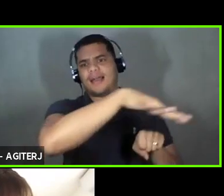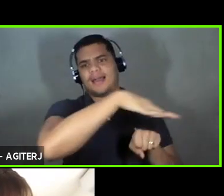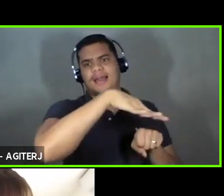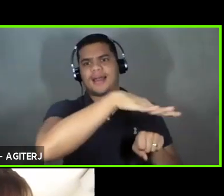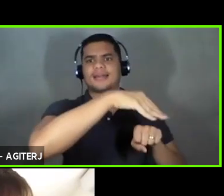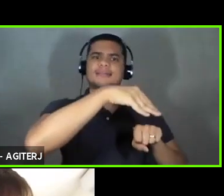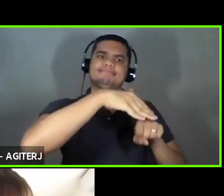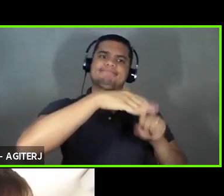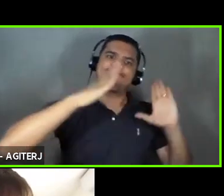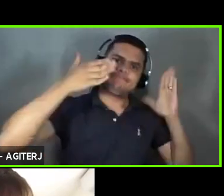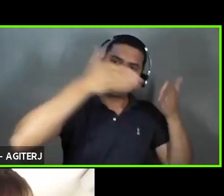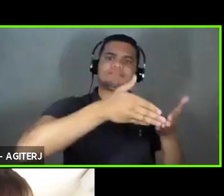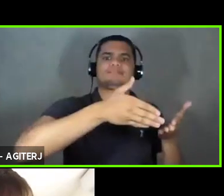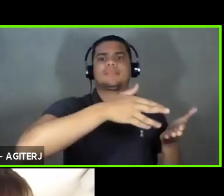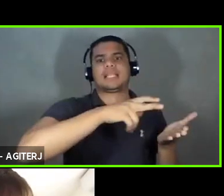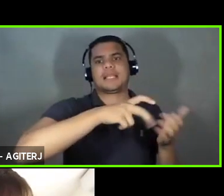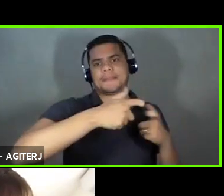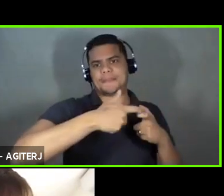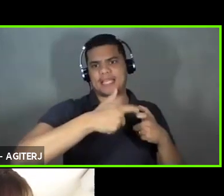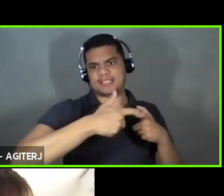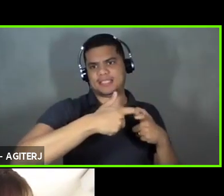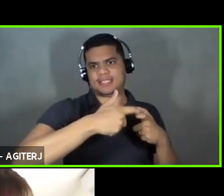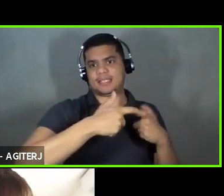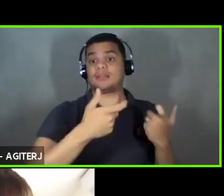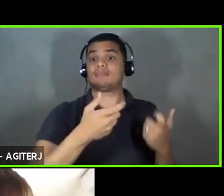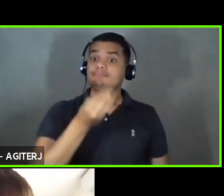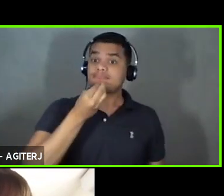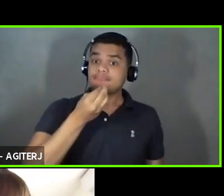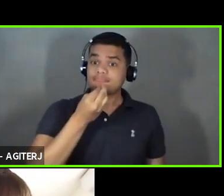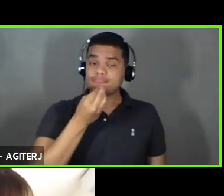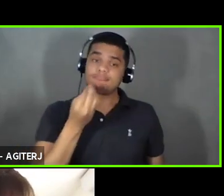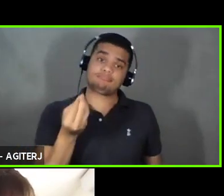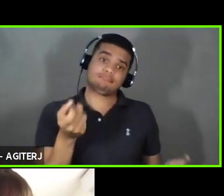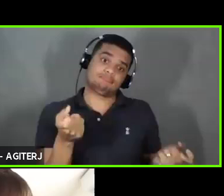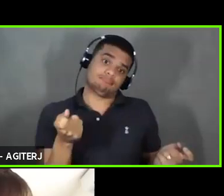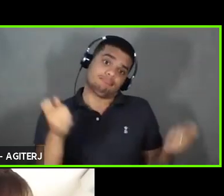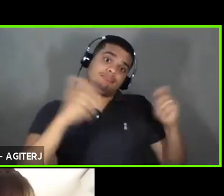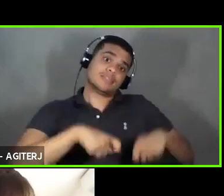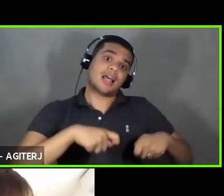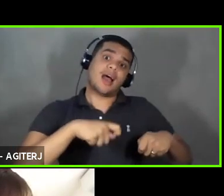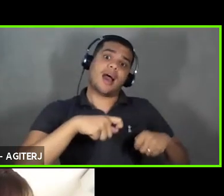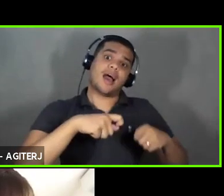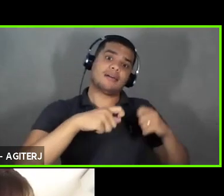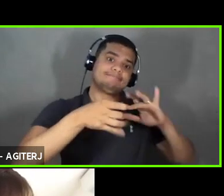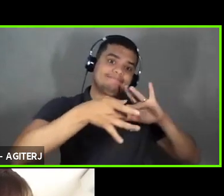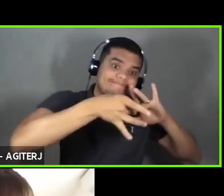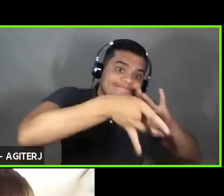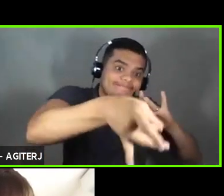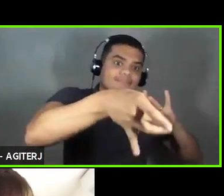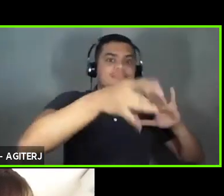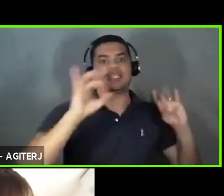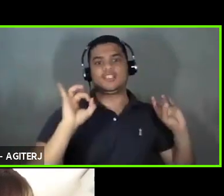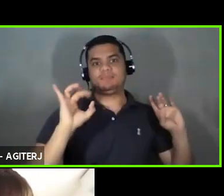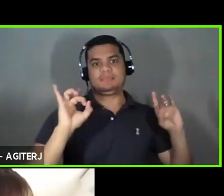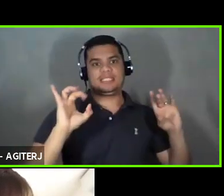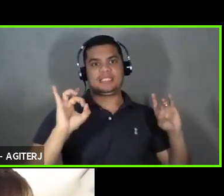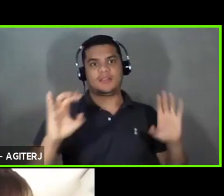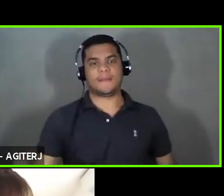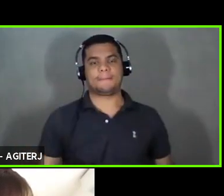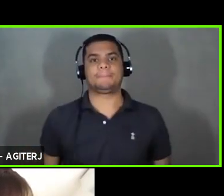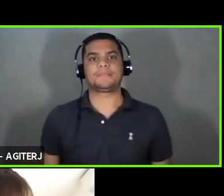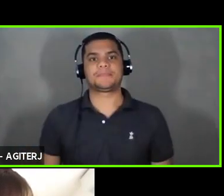acaba criando uma oportunidade de criar ali um nicho em que você se destaca de alguma forma. Nisso,